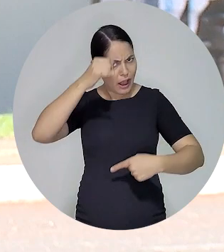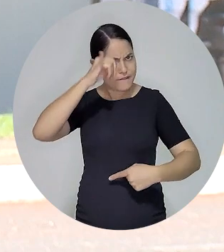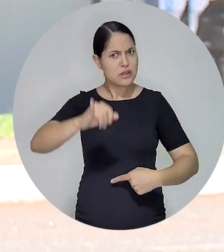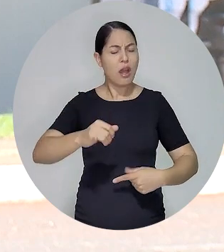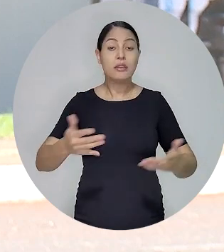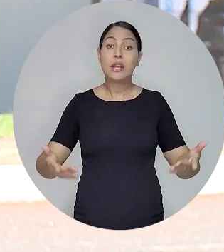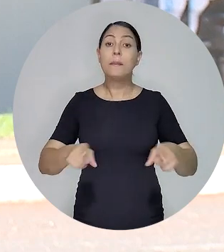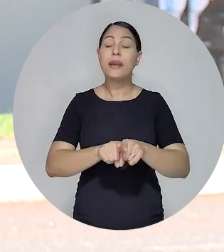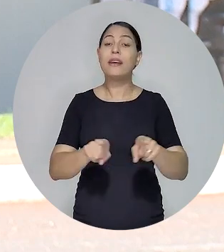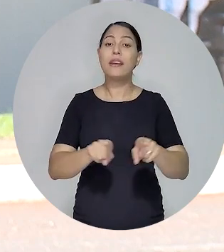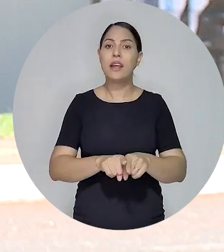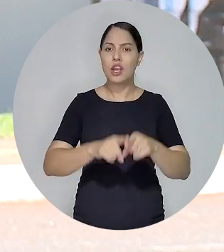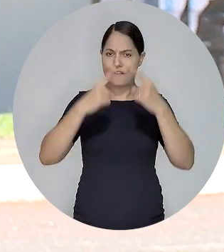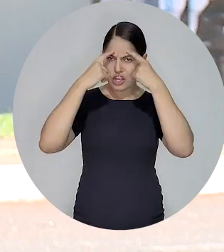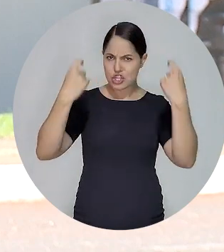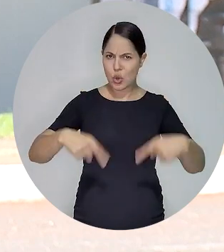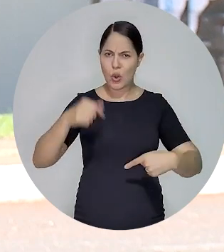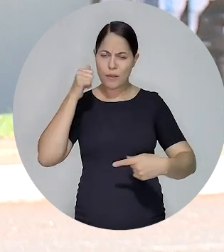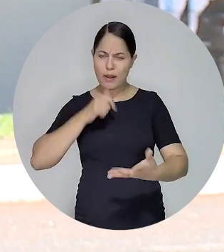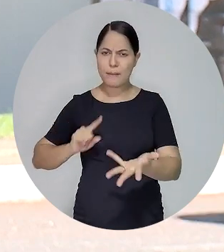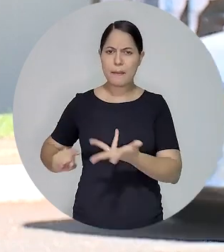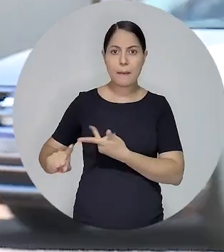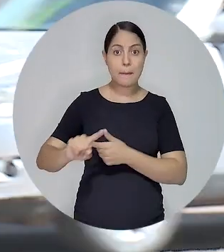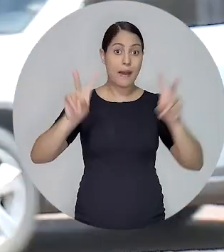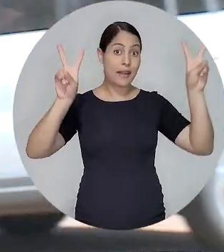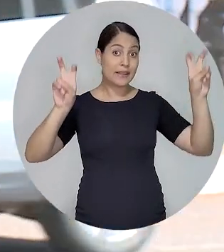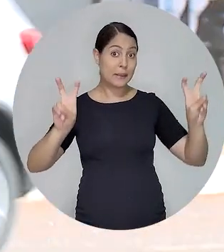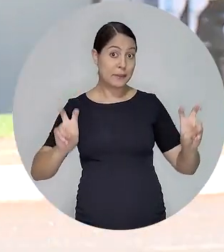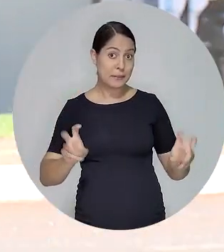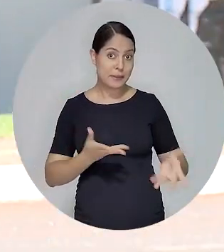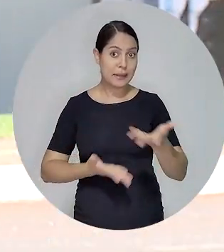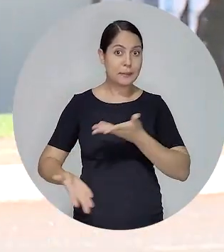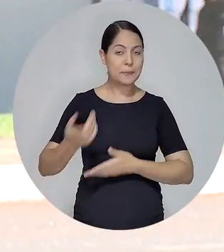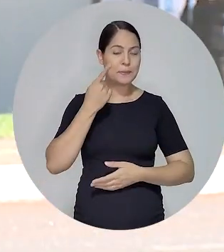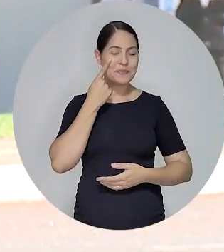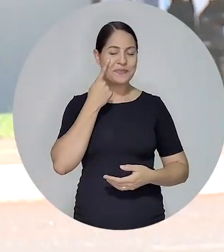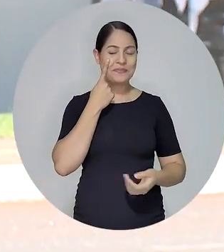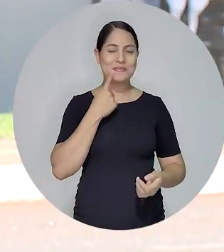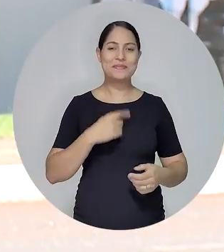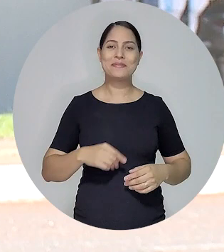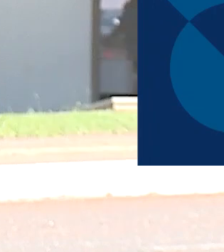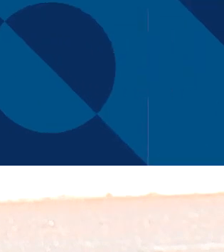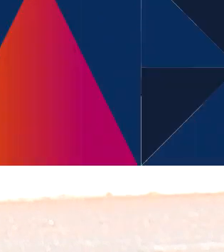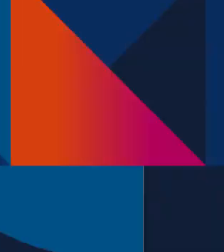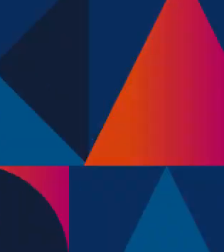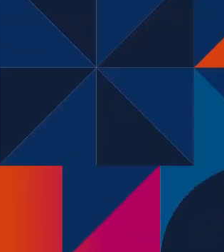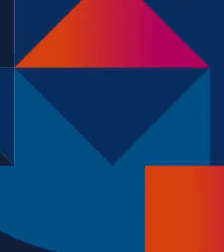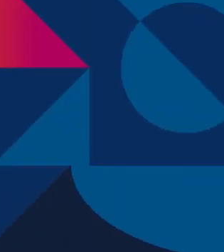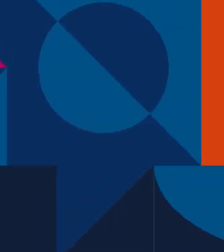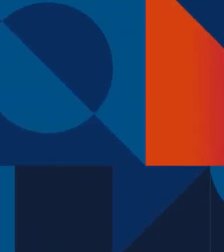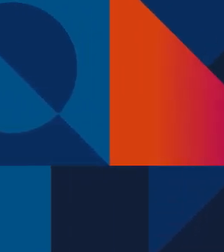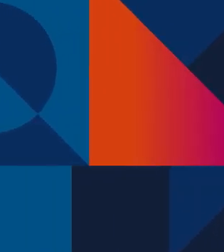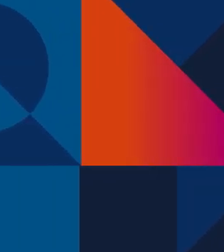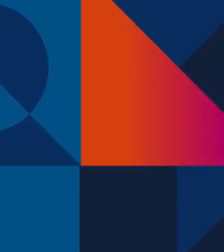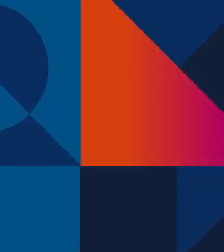desinformação, violência contra a mulher, interiorização da advocacia, entre outros assuntos.